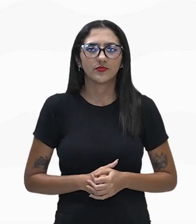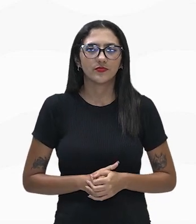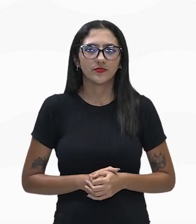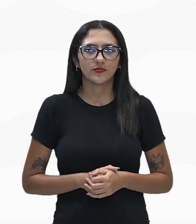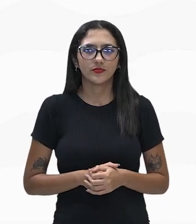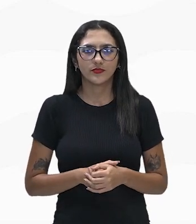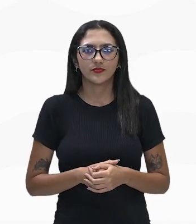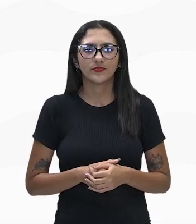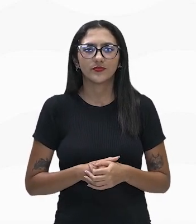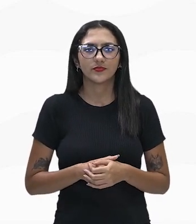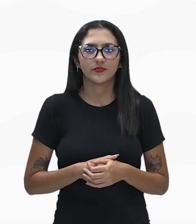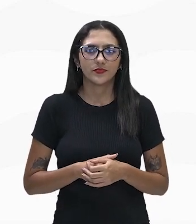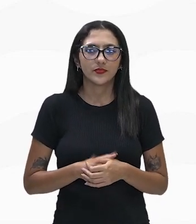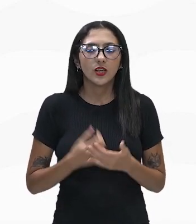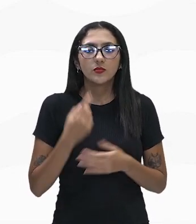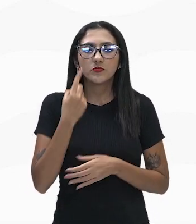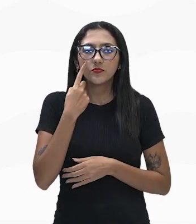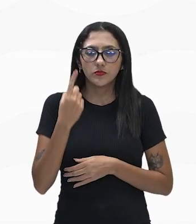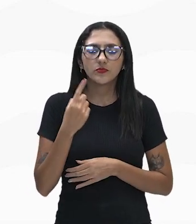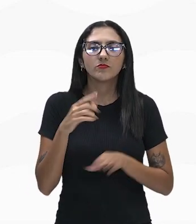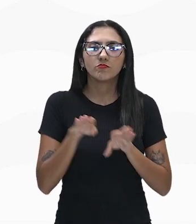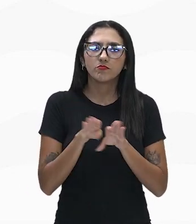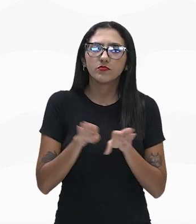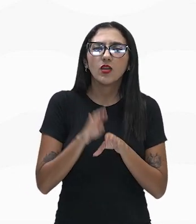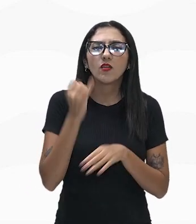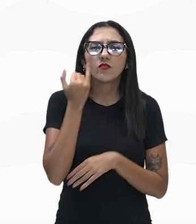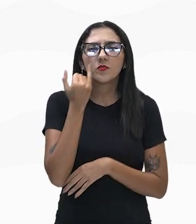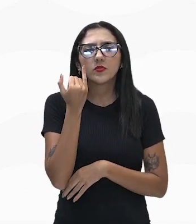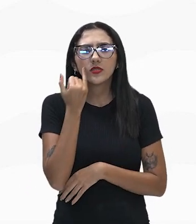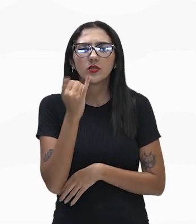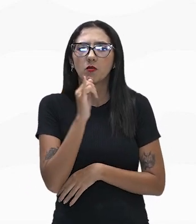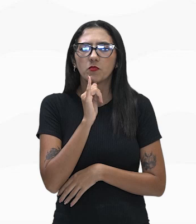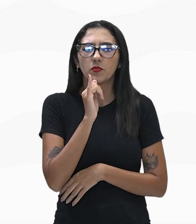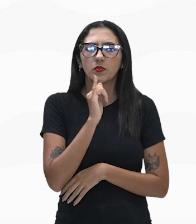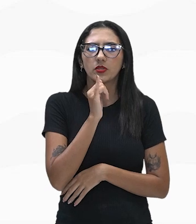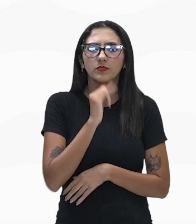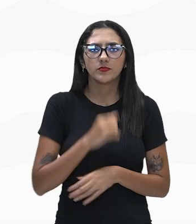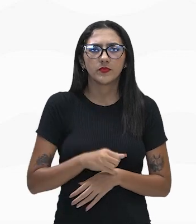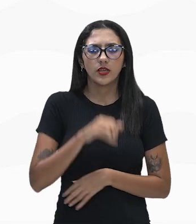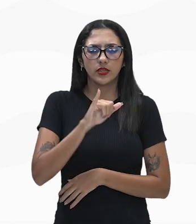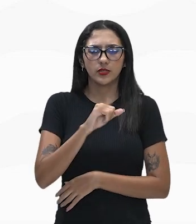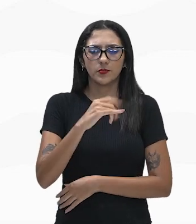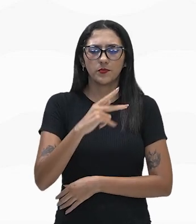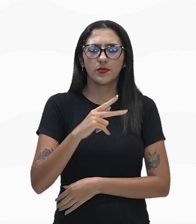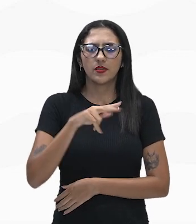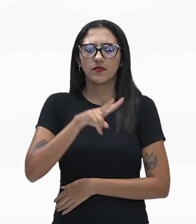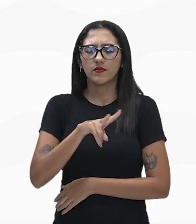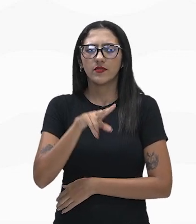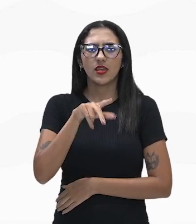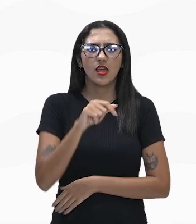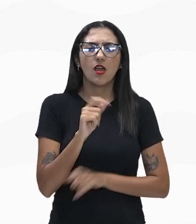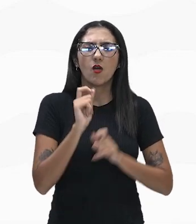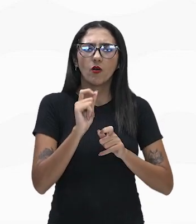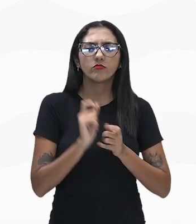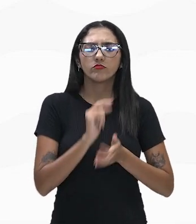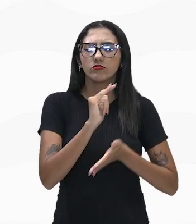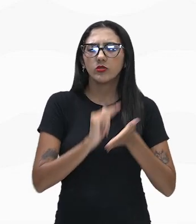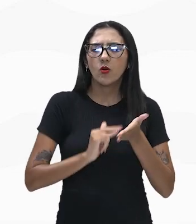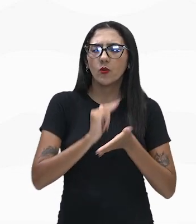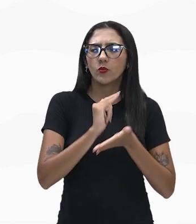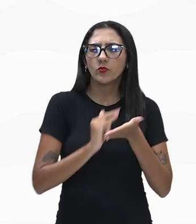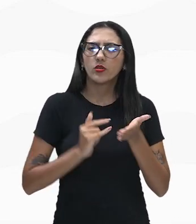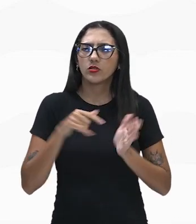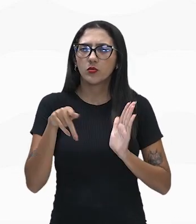15.726,29. E aí, para fins também de informação, o IPVA deste veículo, então IPVA